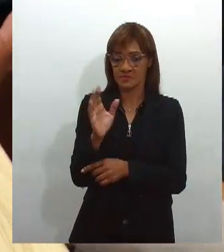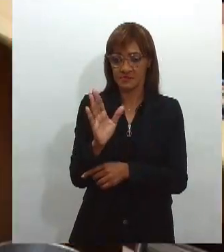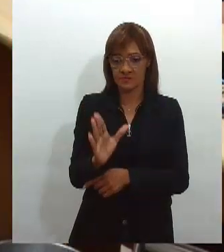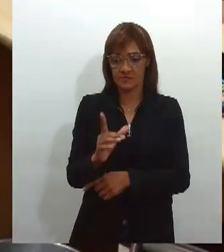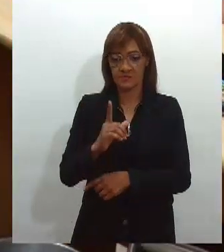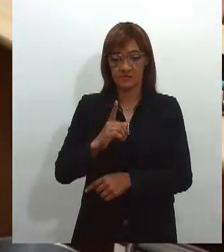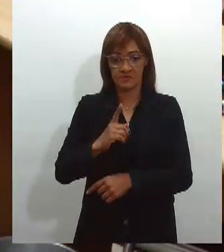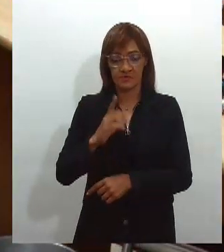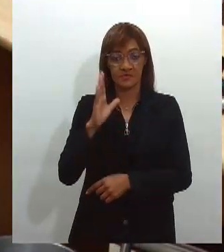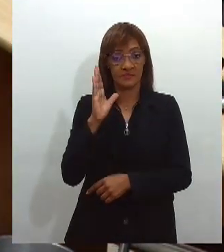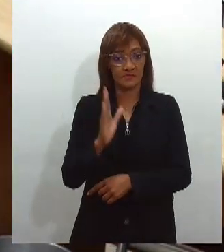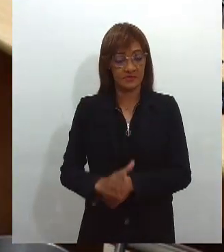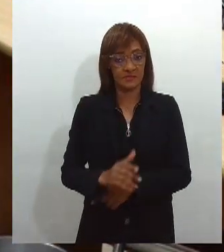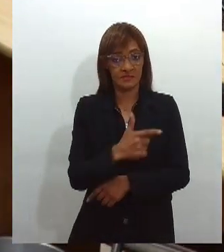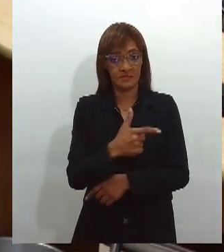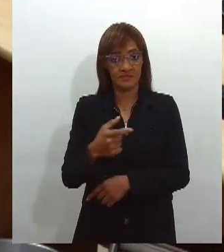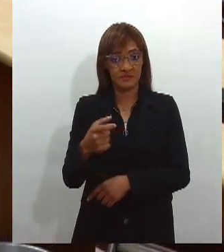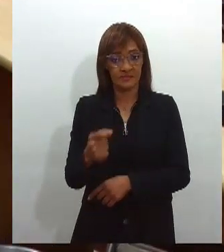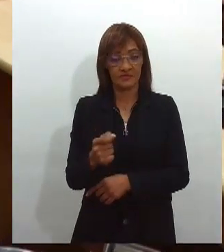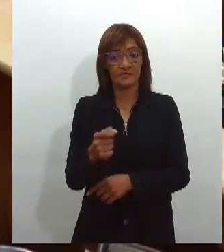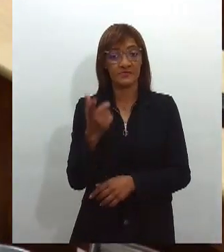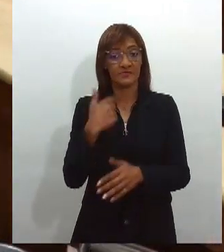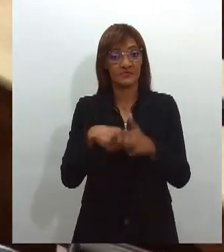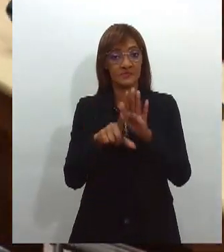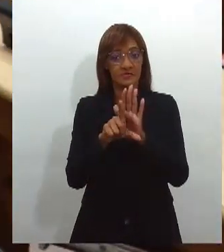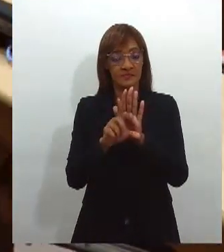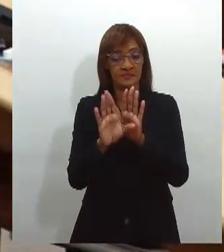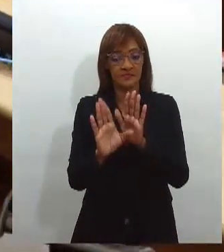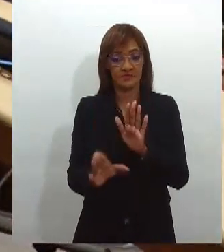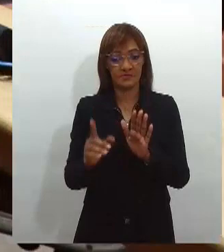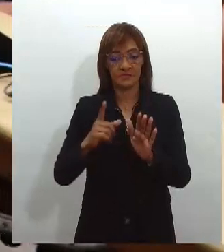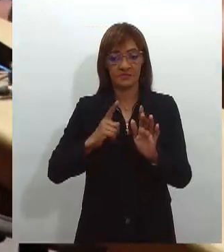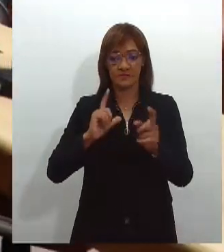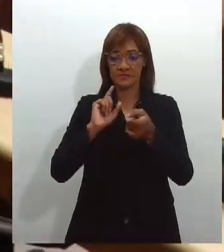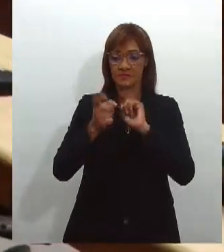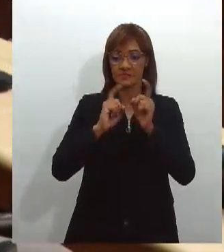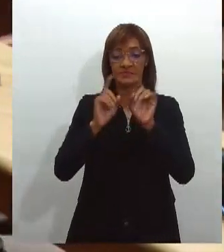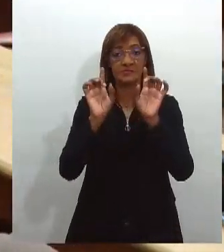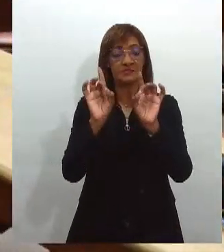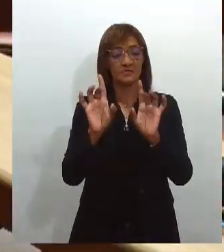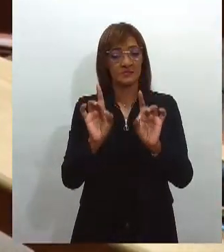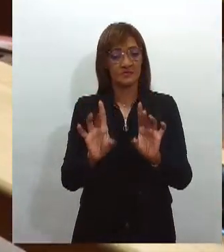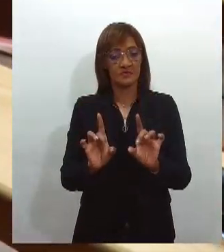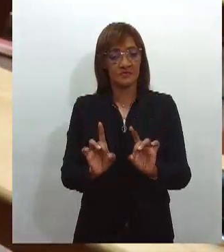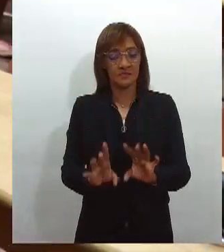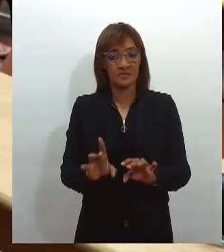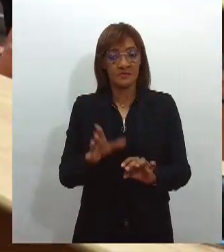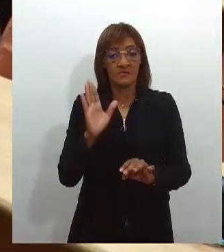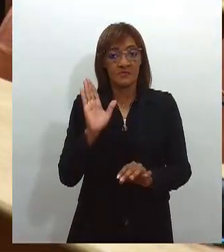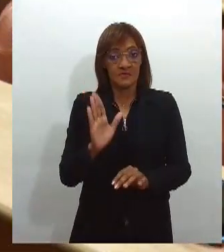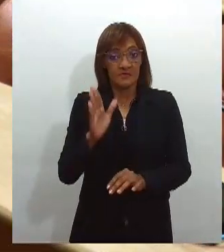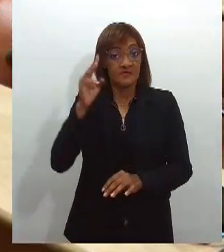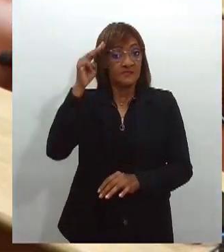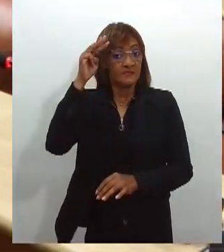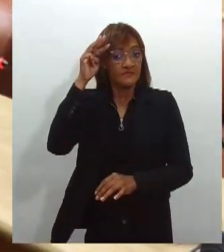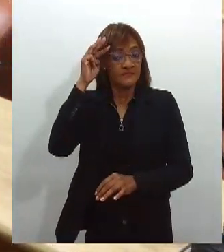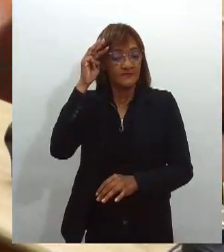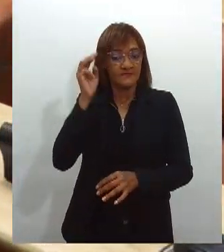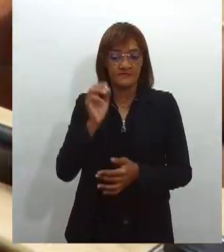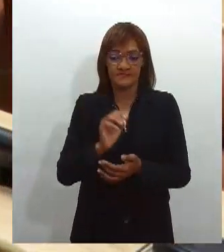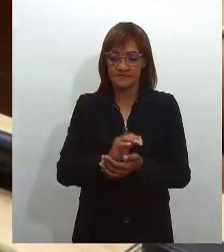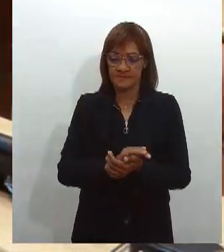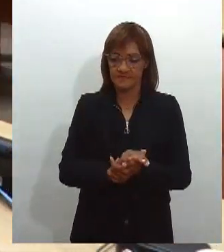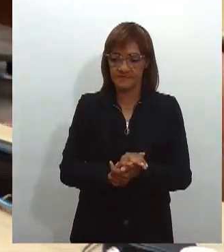20ª legislatura ocorreu em sessão especial realizada na manhã desta terça-feira. A